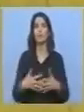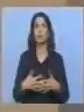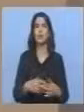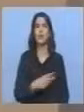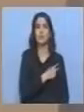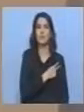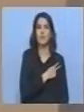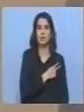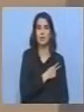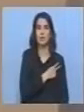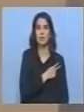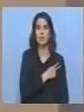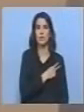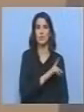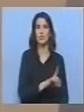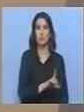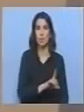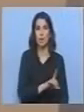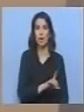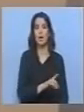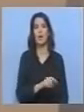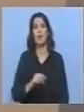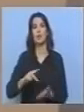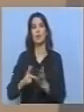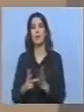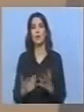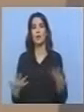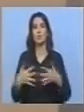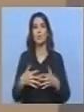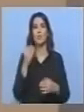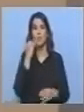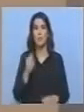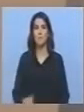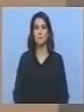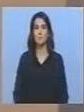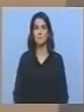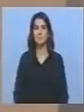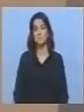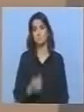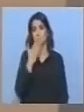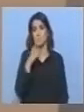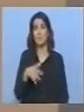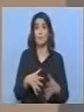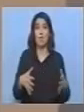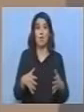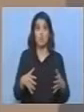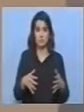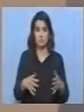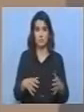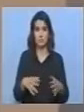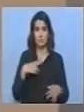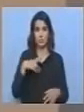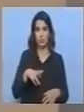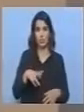entre a Universidade de Lisboa e a Técnica? Ou seja, de certa forma, vocês são um dos maiores da Península Ibérica, não é?